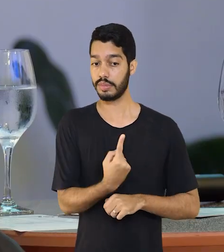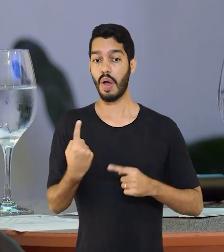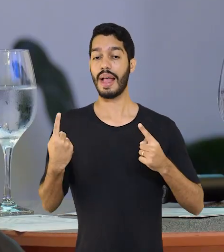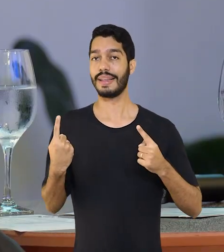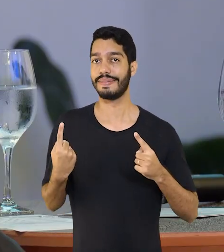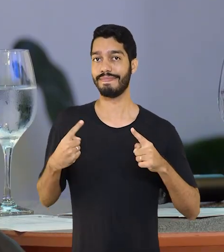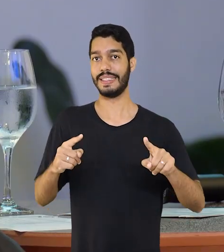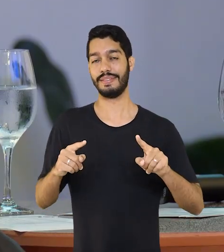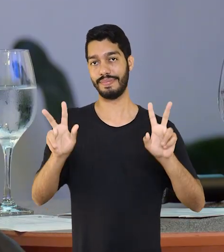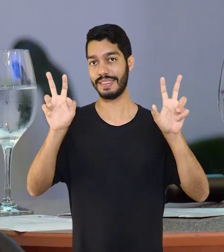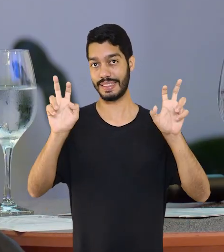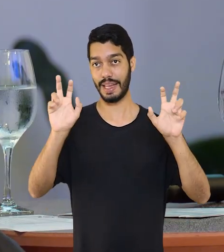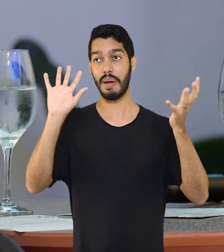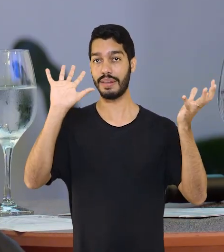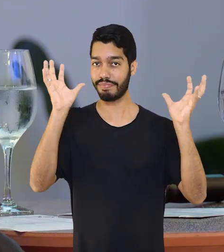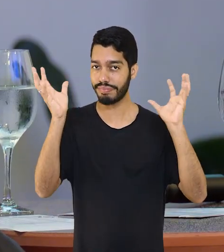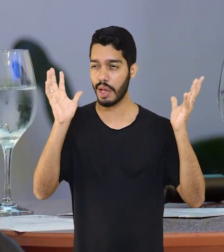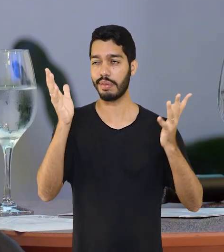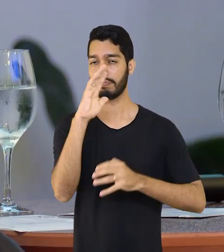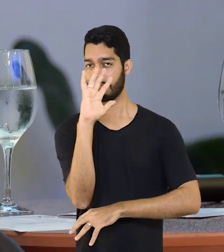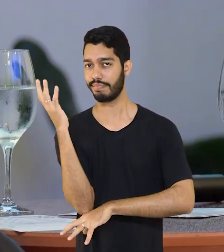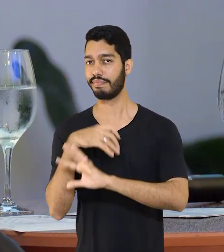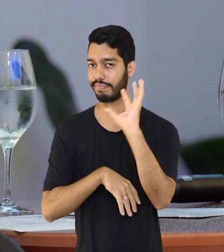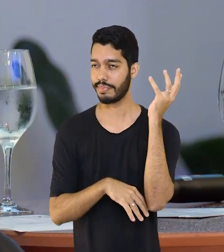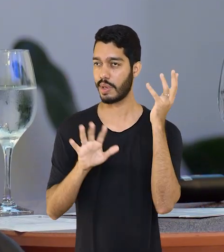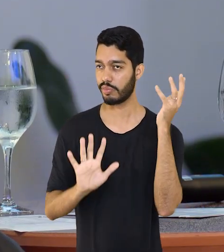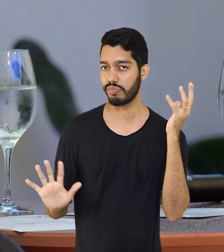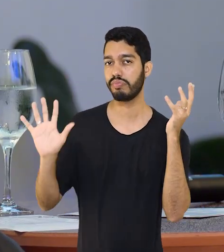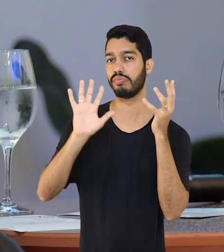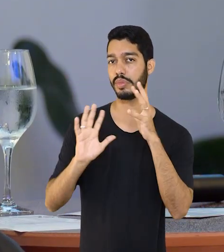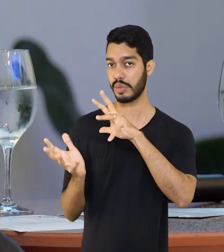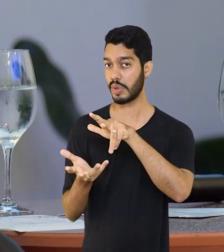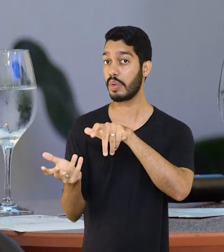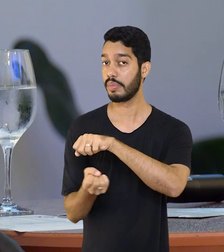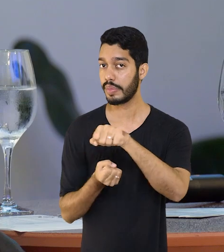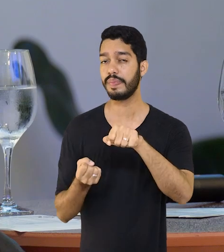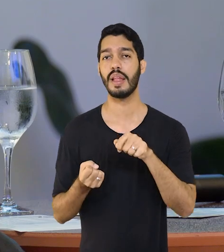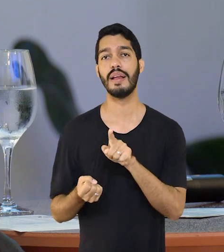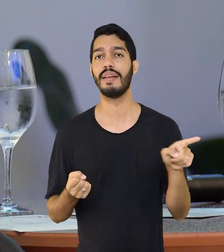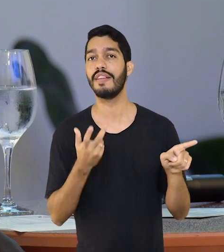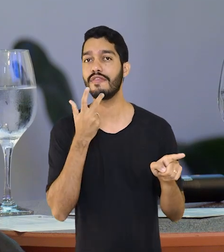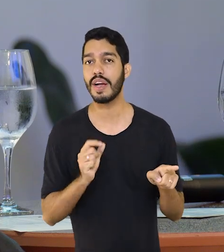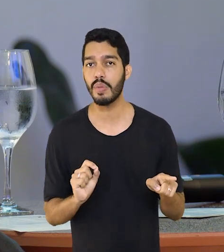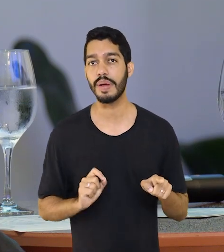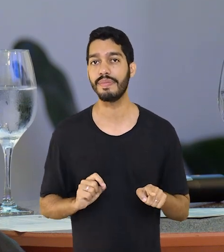enfrentar também a questão climática, ambiental, de uma maneira geral, de sustentabilidade, é o que eles chamam